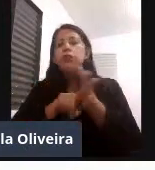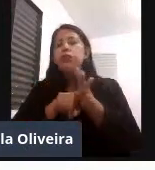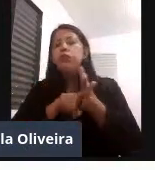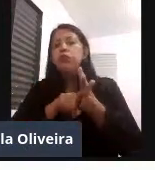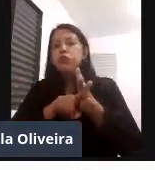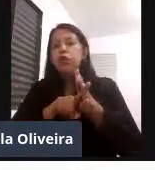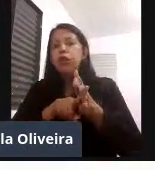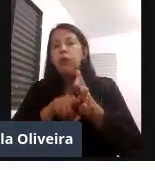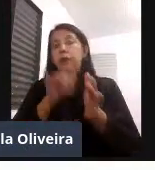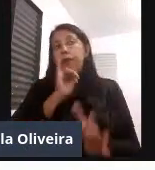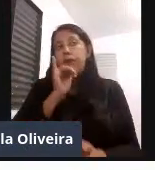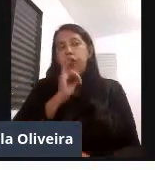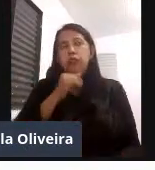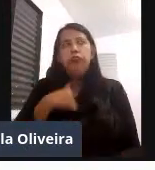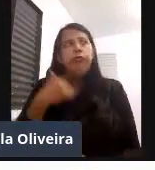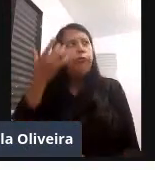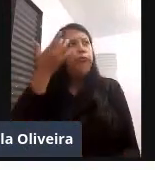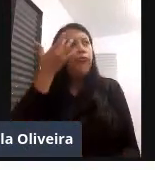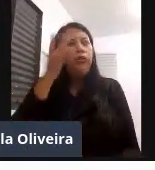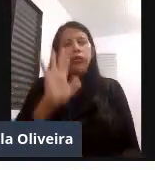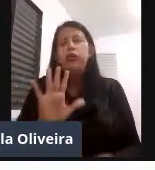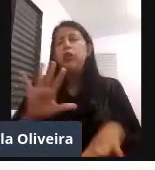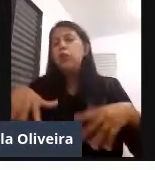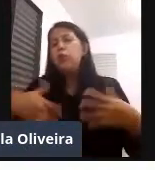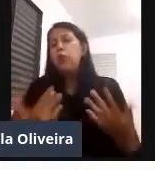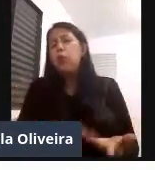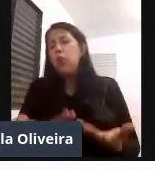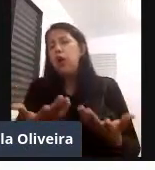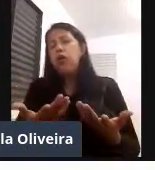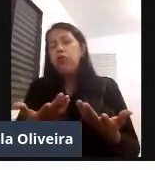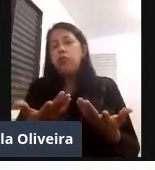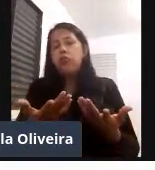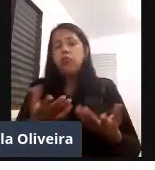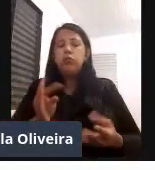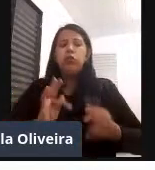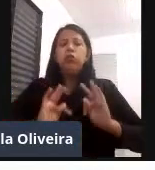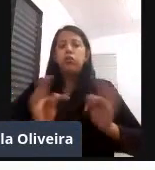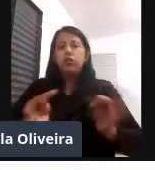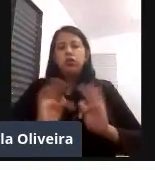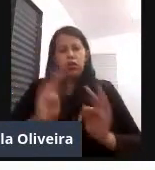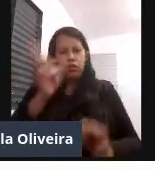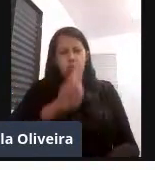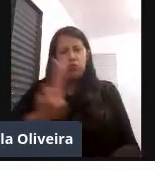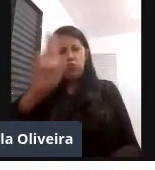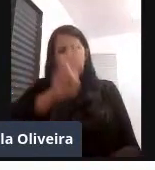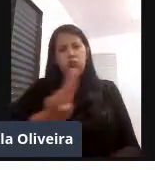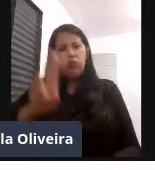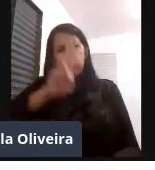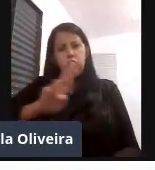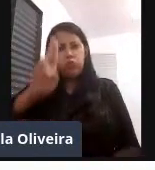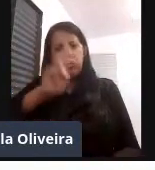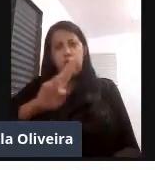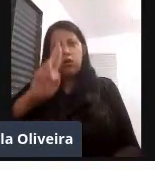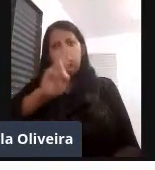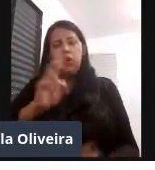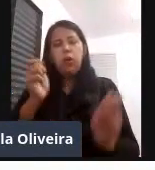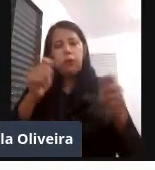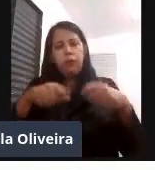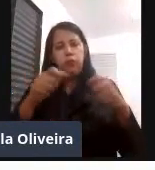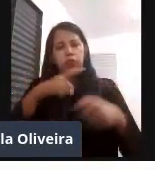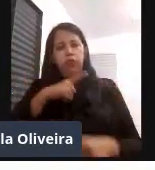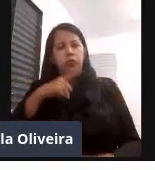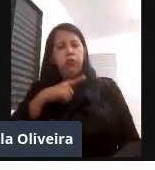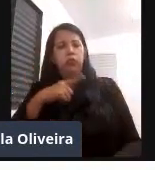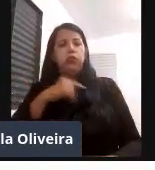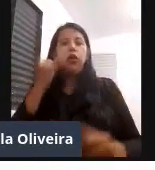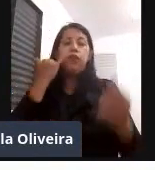sei quais são as tecnologias usadas para disponibilizar dados governamentais. Então, eu tenho um problema,